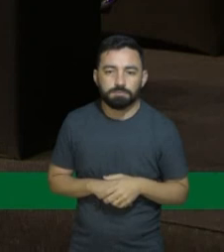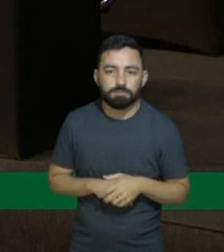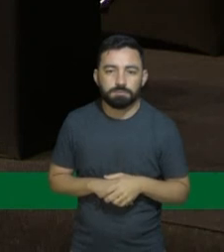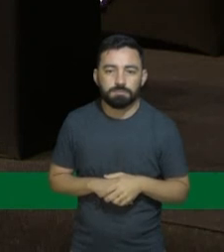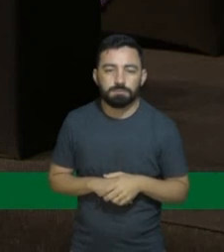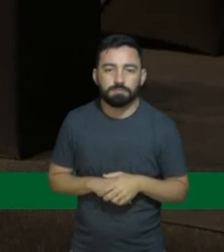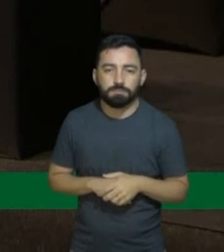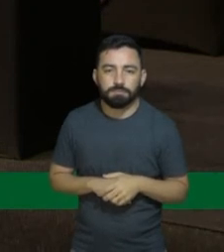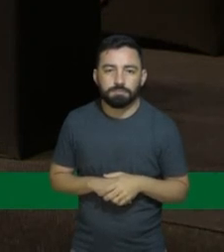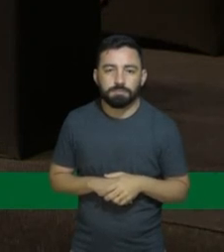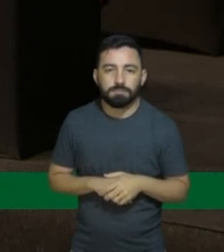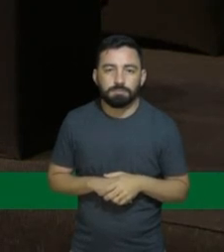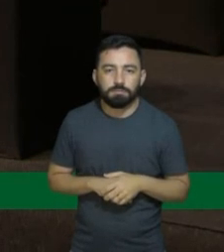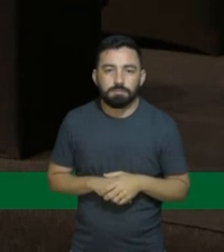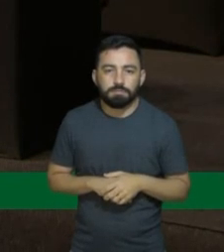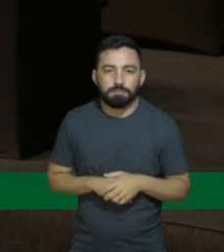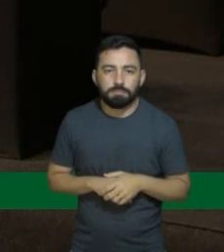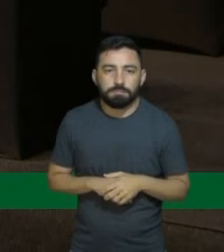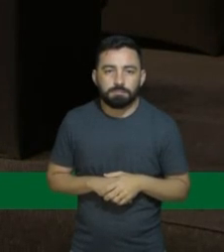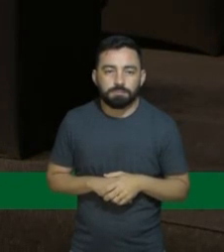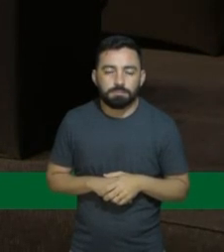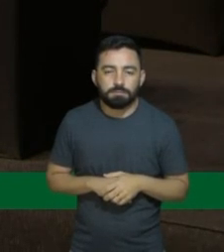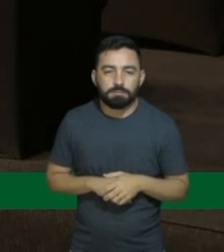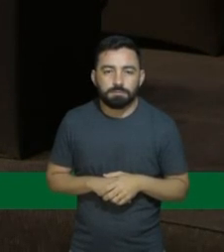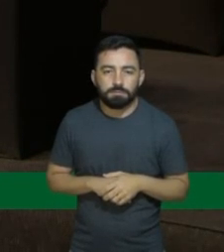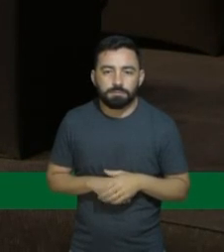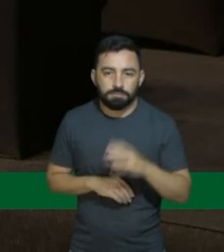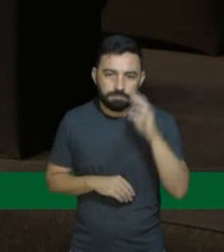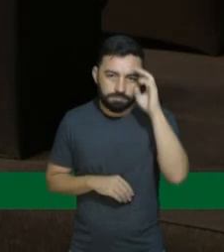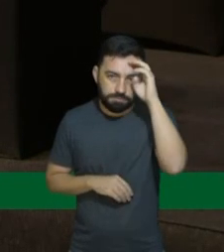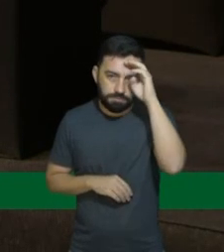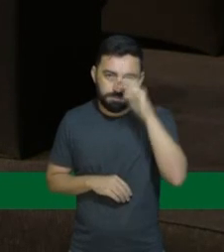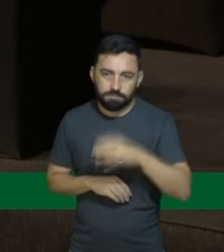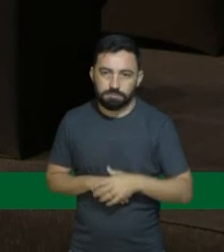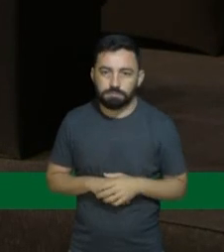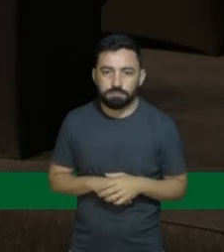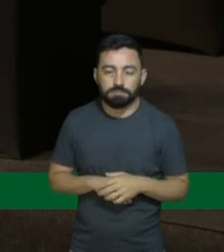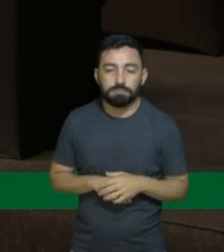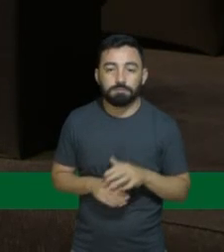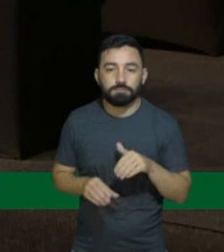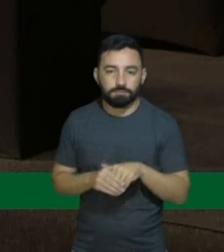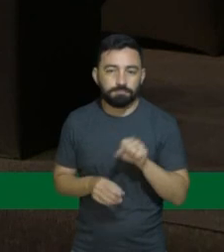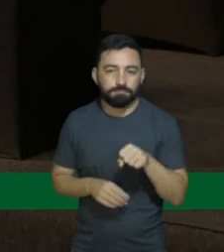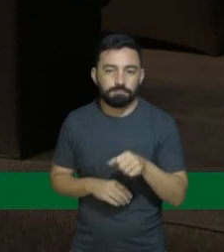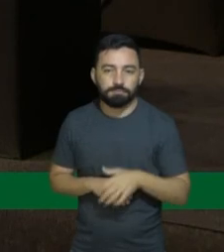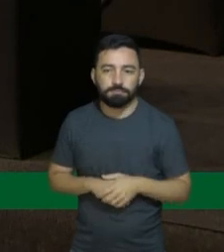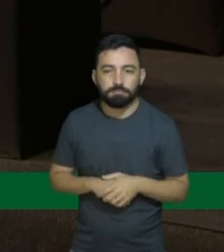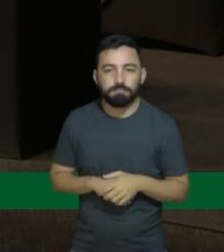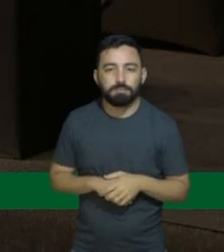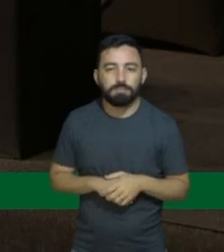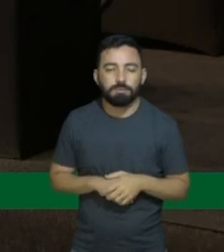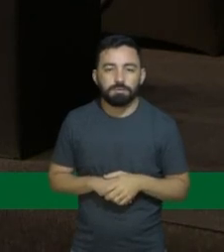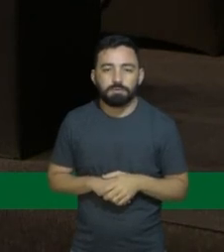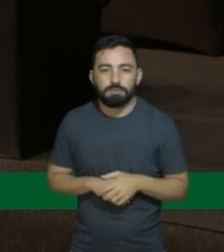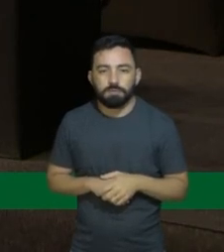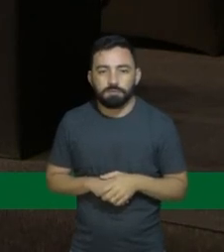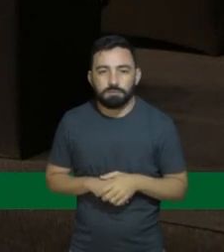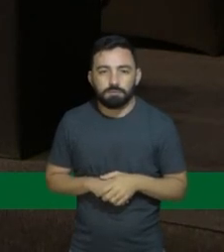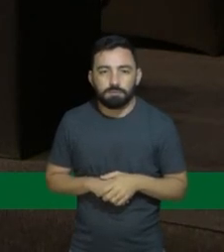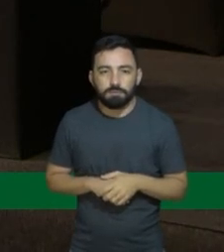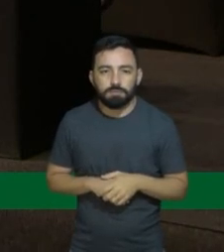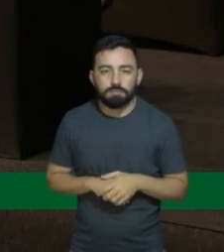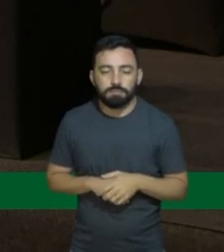como vota o deputado Marcos Vieira Deputado Marcos Vieira vota assim como vota